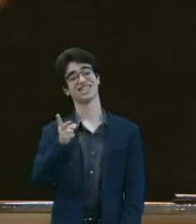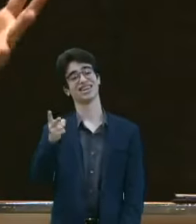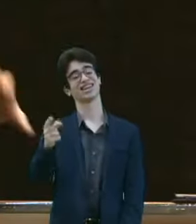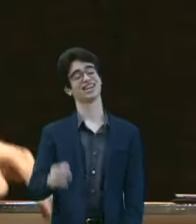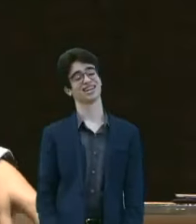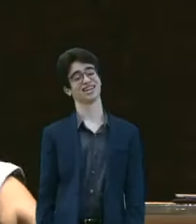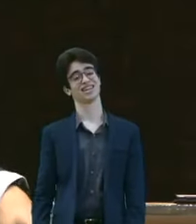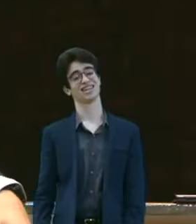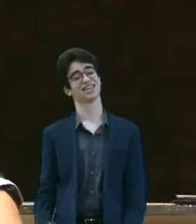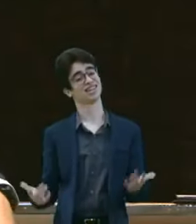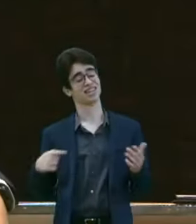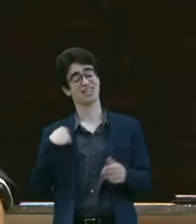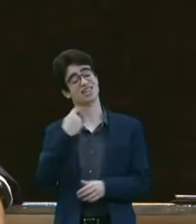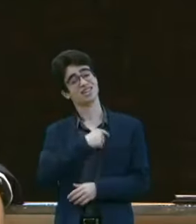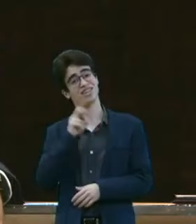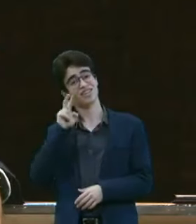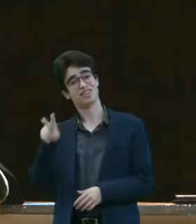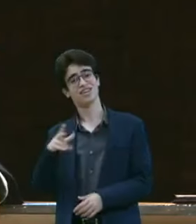Nós gostamos.